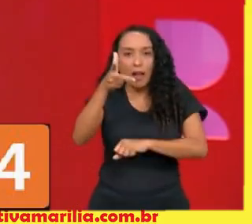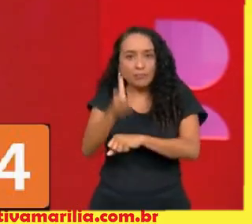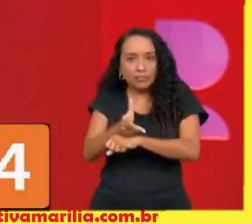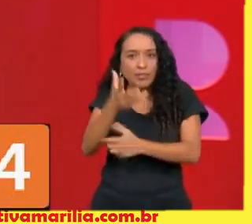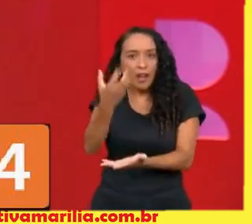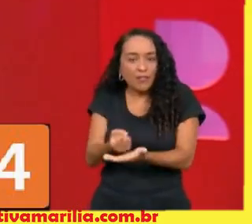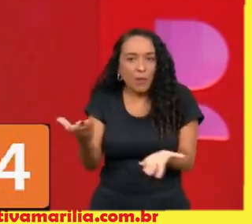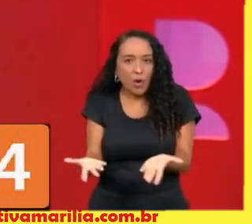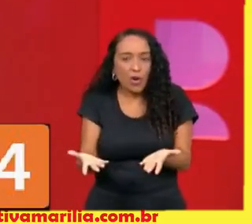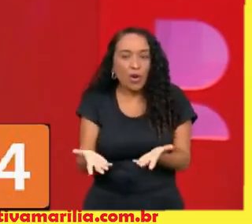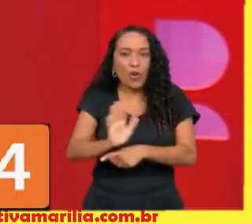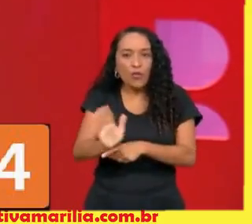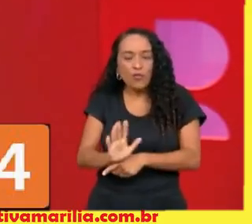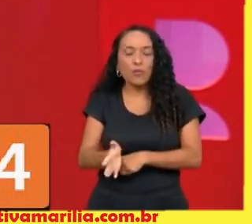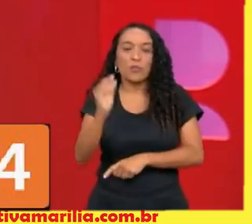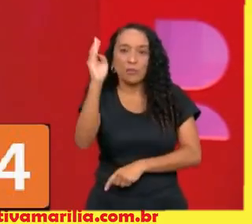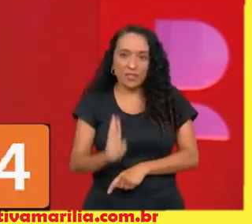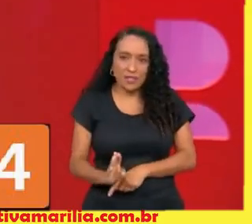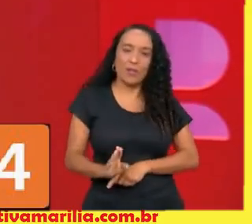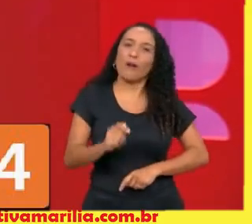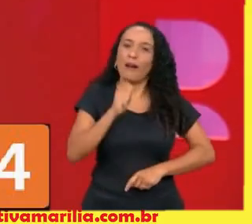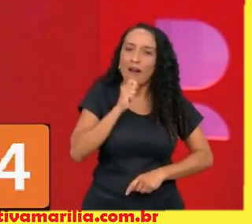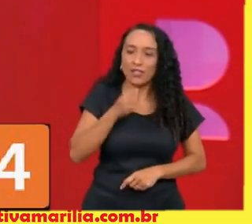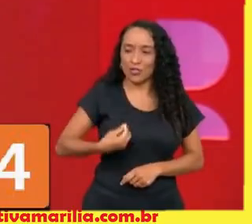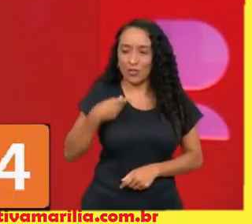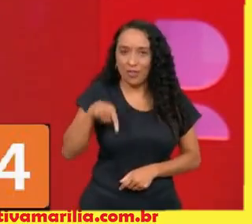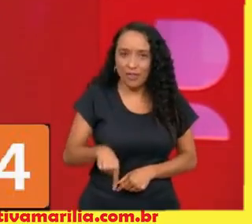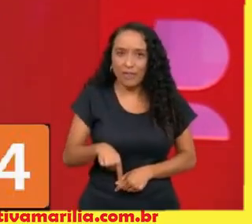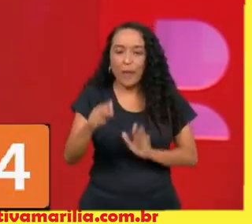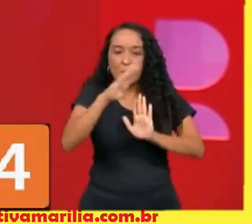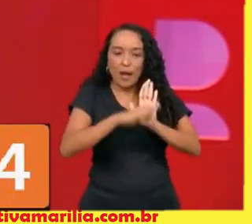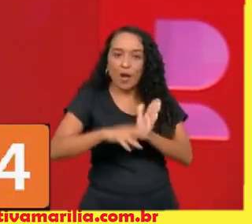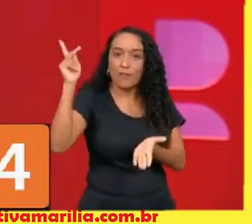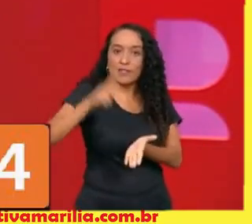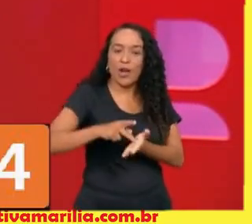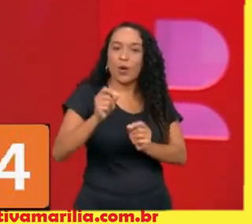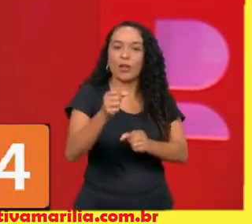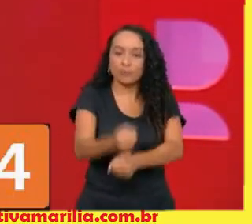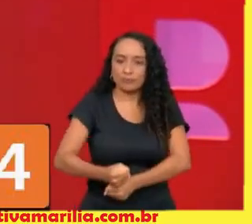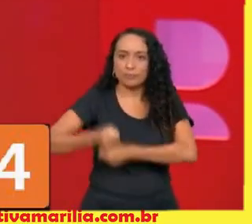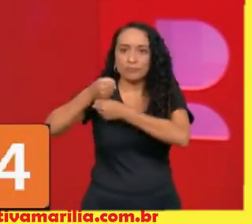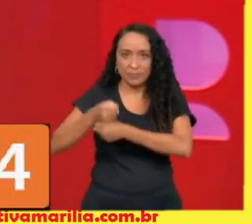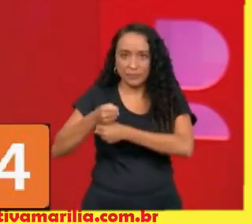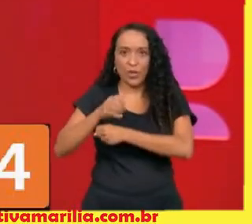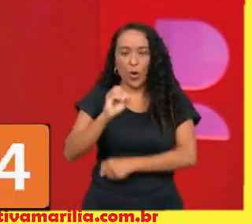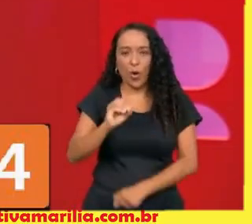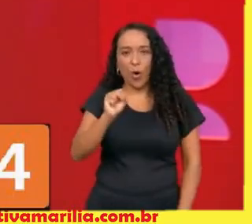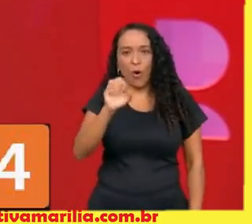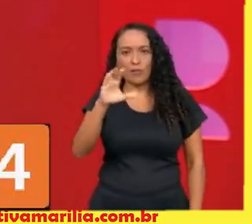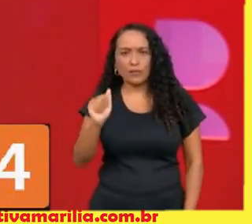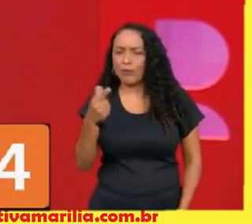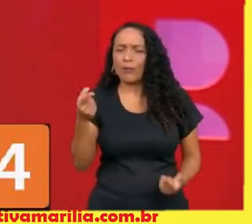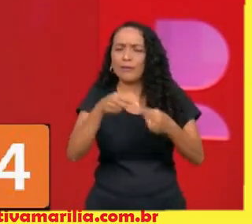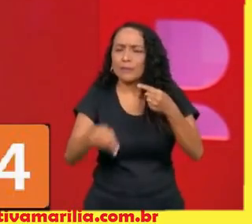programa, o filme brasileiro Ainda Estou Aqui entrou na lista oficial dos concorrentes ao Oscar. Bem, o que ela tem a ver com isso?